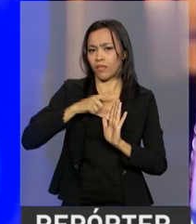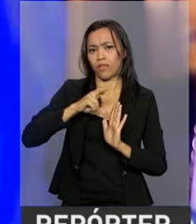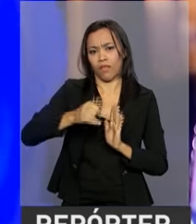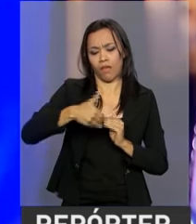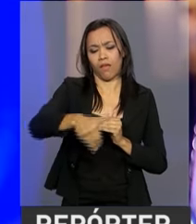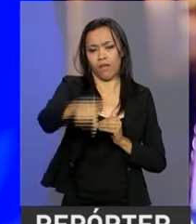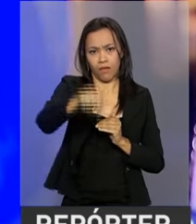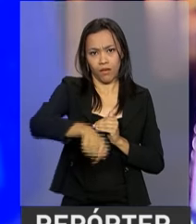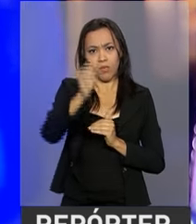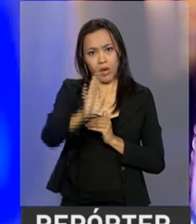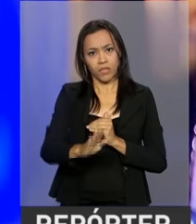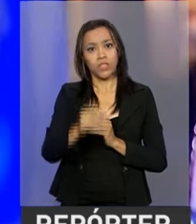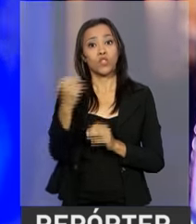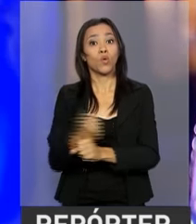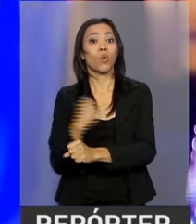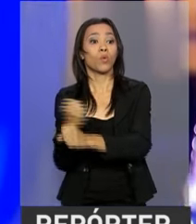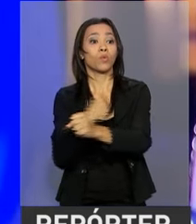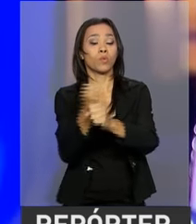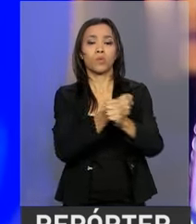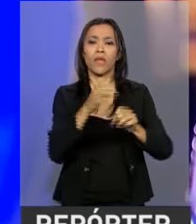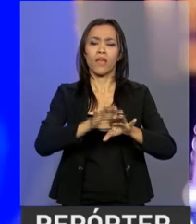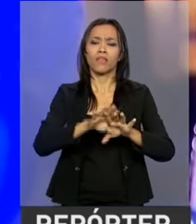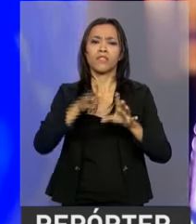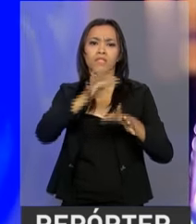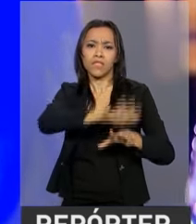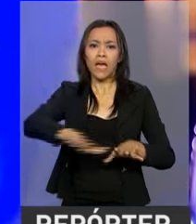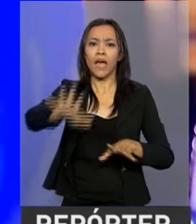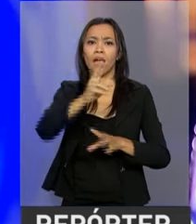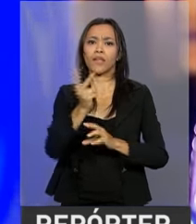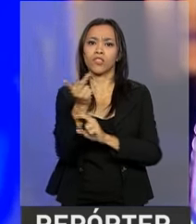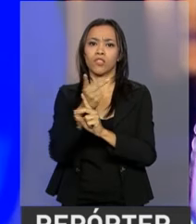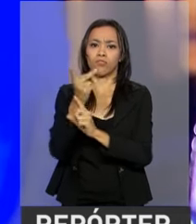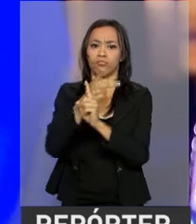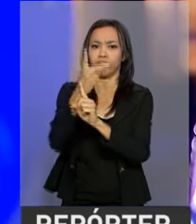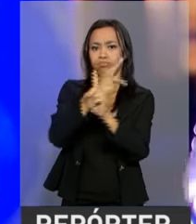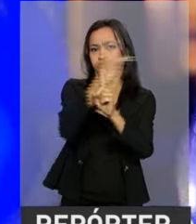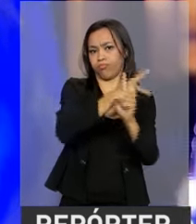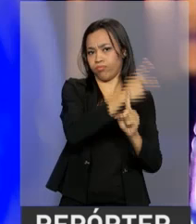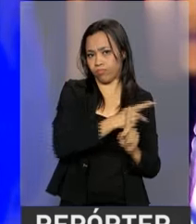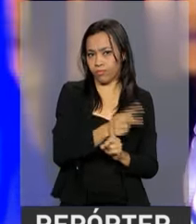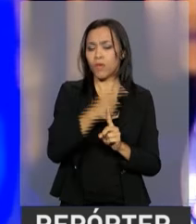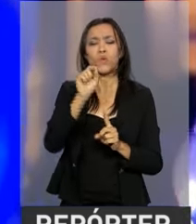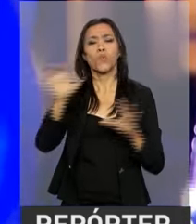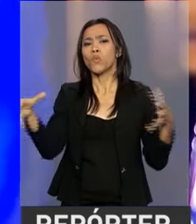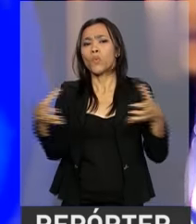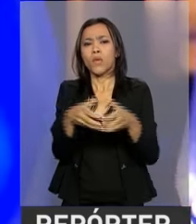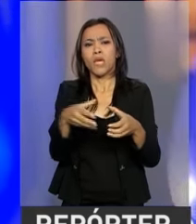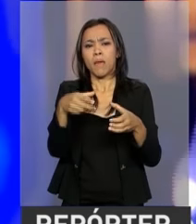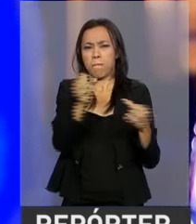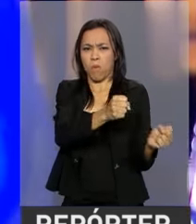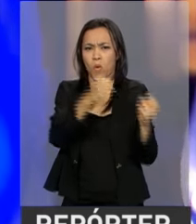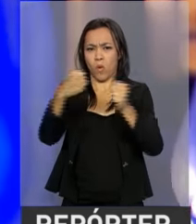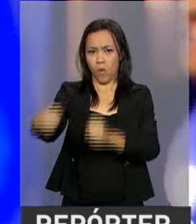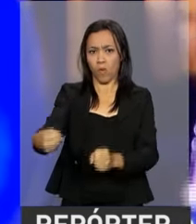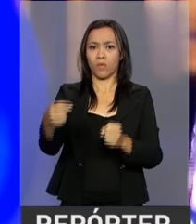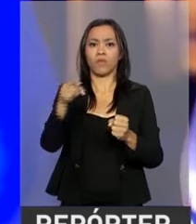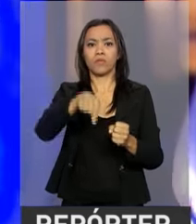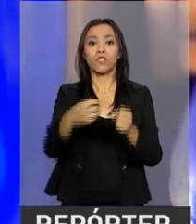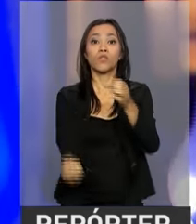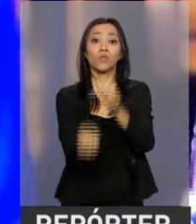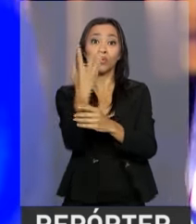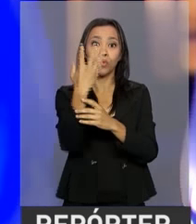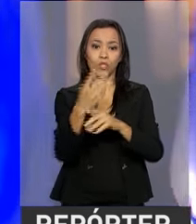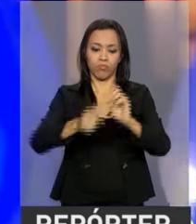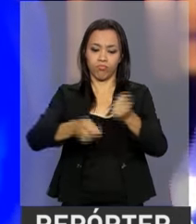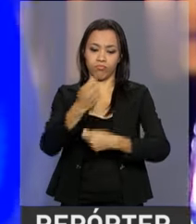para financiamento de obras de energia eólica. Os BRICS são aquele grupo que reúne aí as maiores potências emergentes do